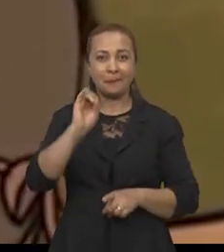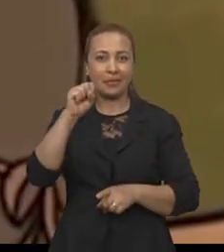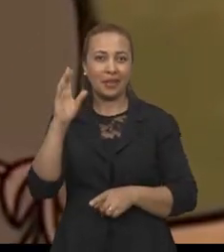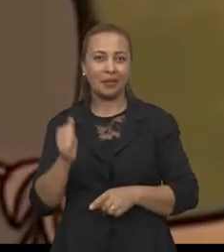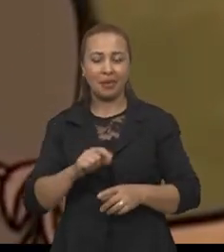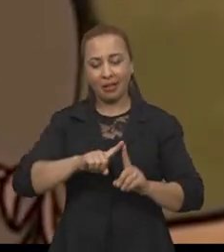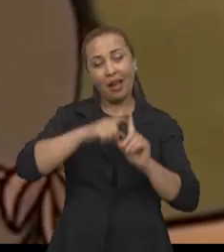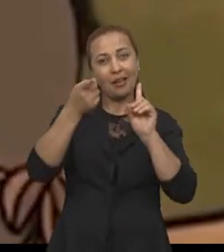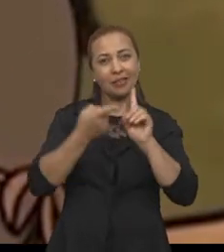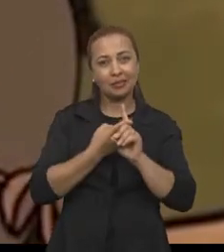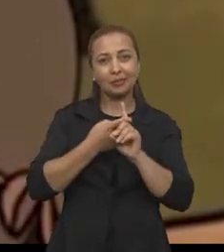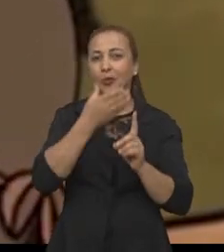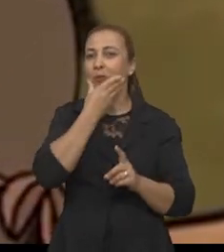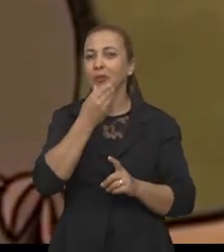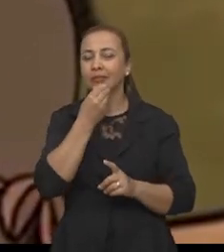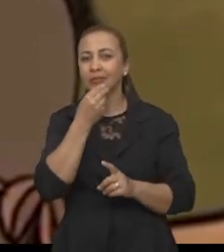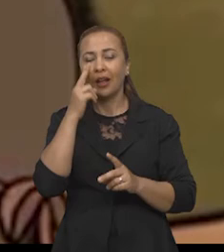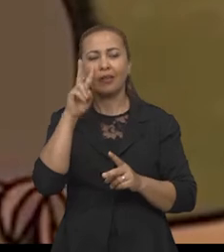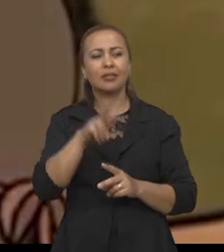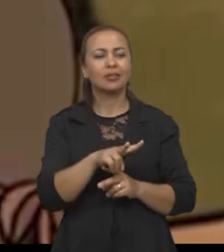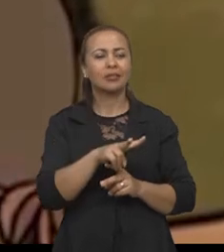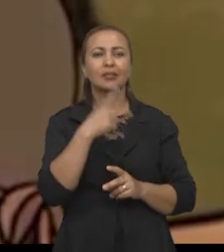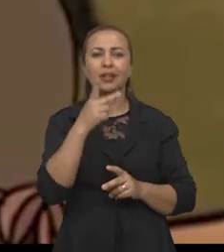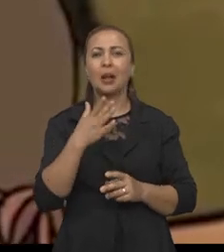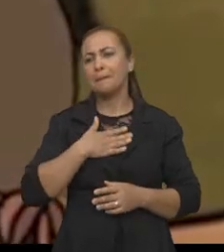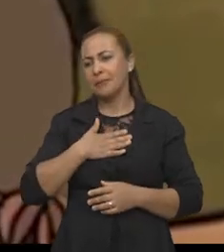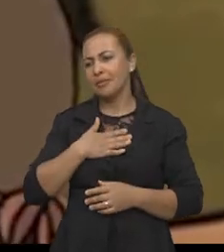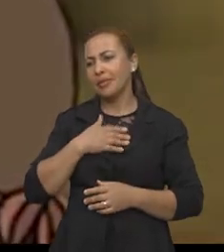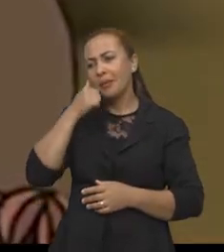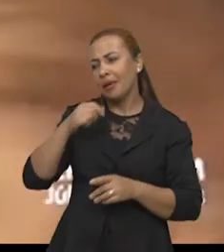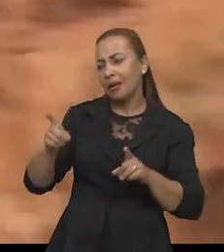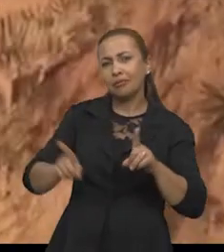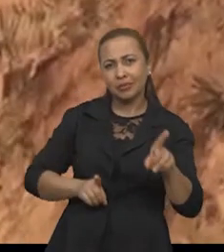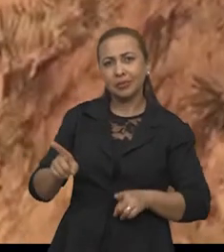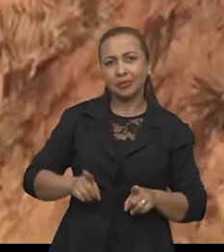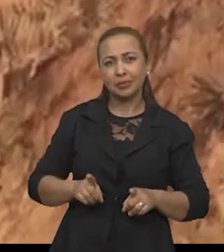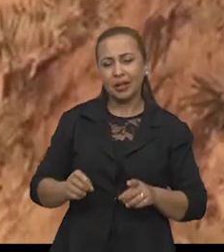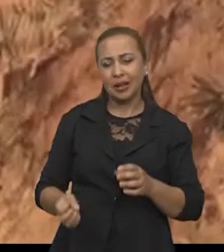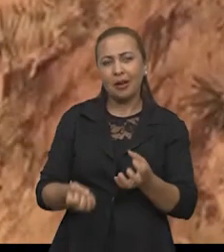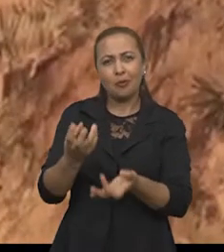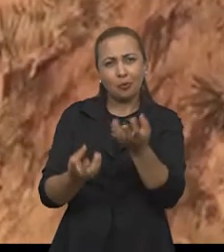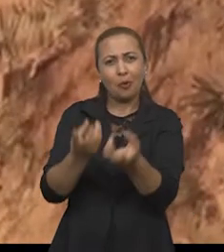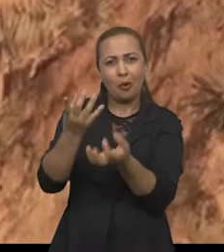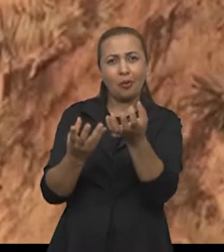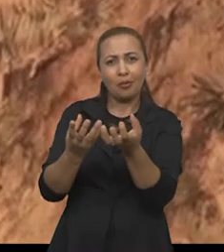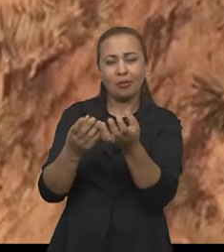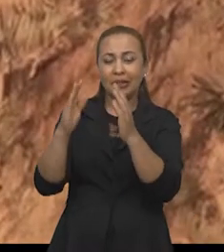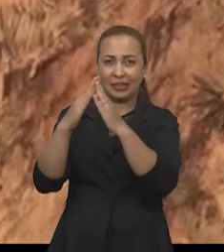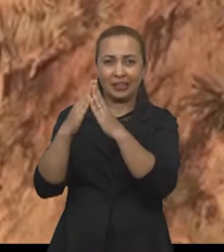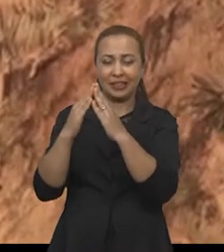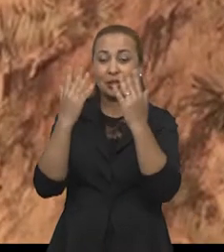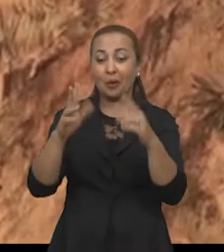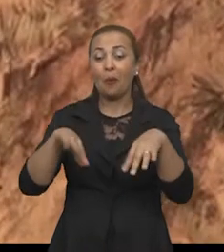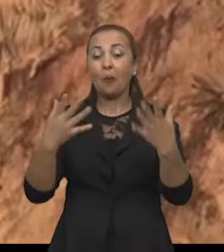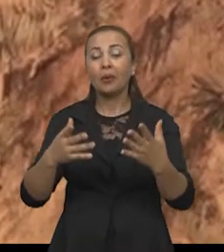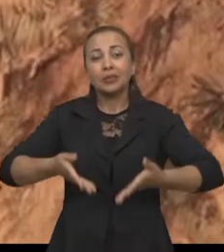né? Que ela vai dar o nome de João. É, Maria diz, voltando para a aldeia dela: minha prima, acenda uma fogueira na porta da sua casa